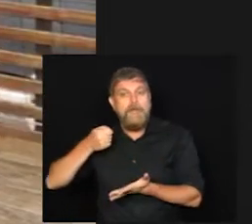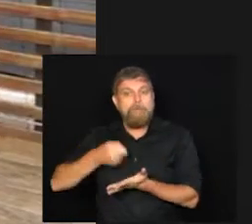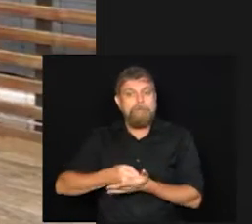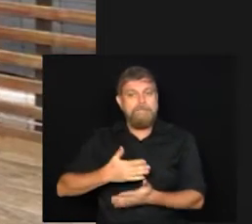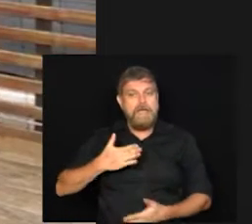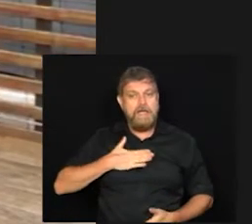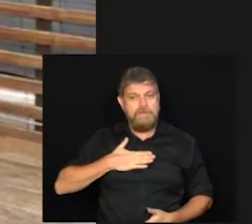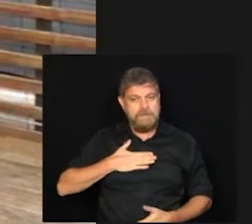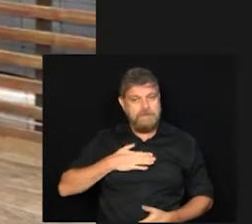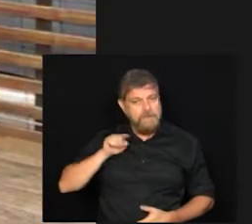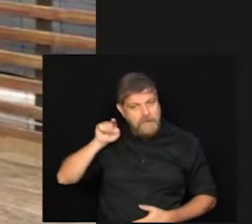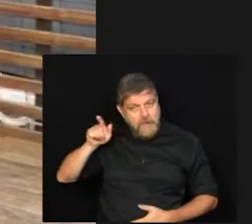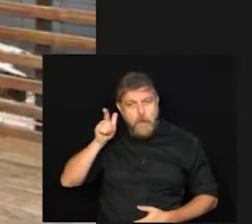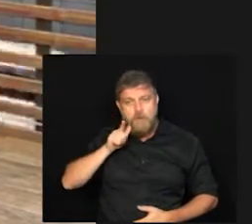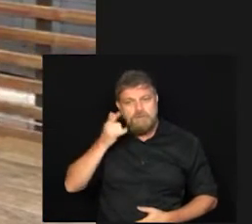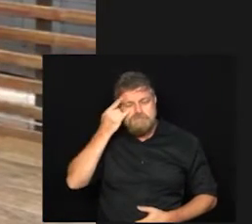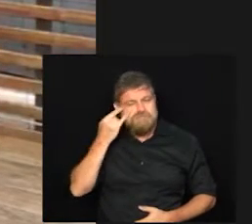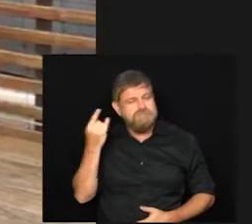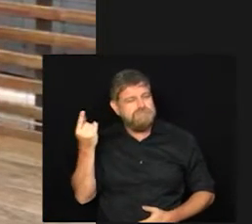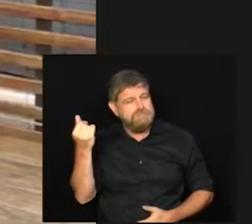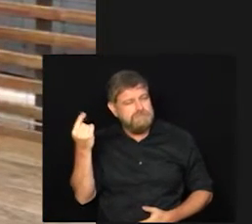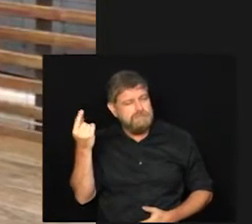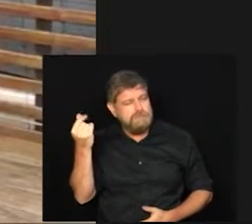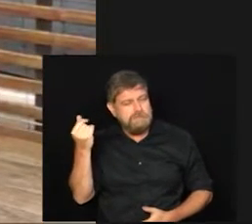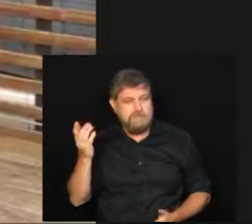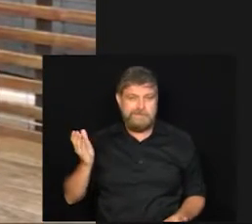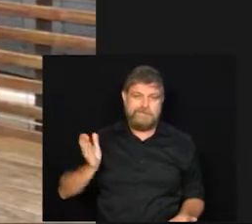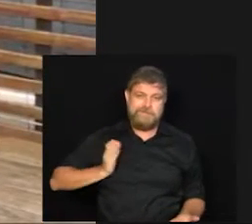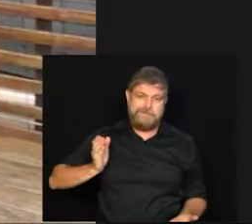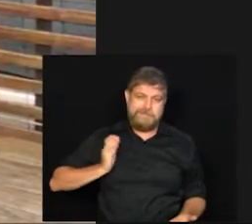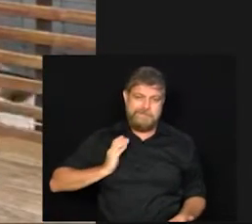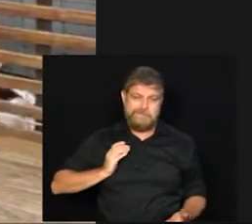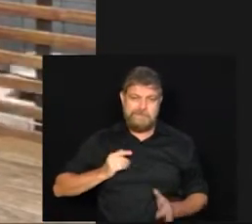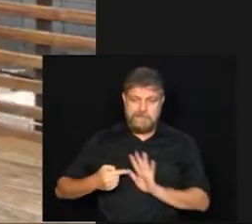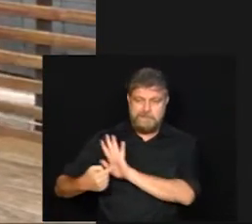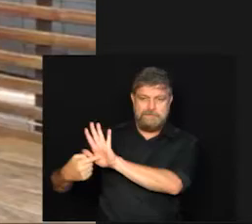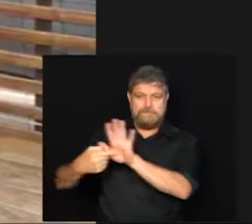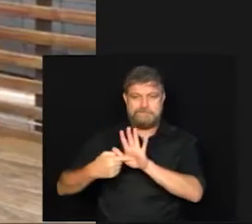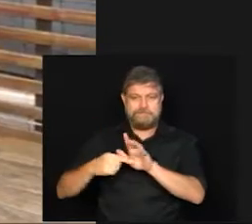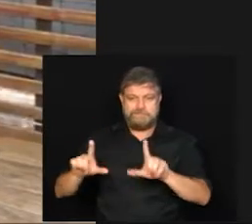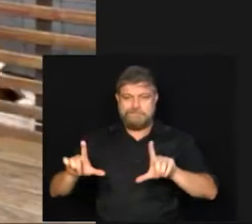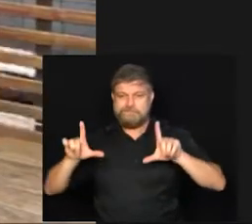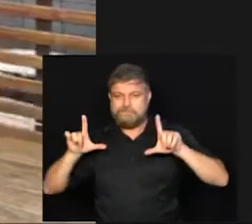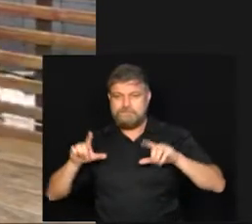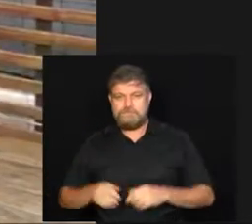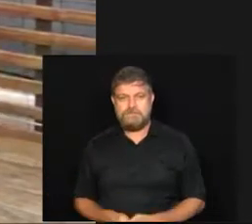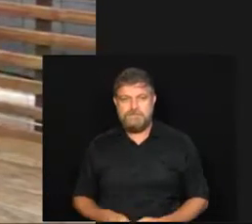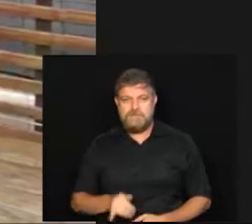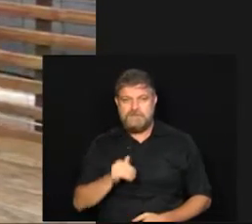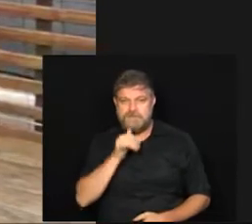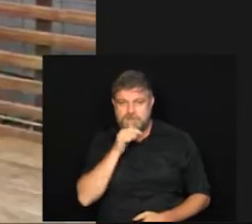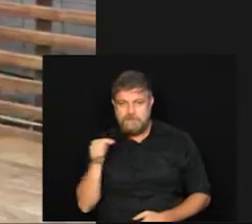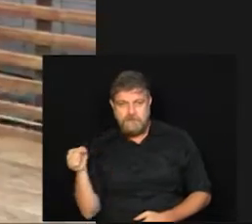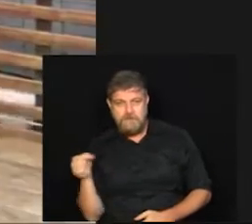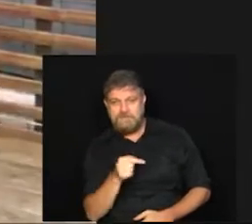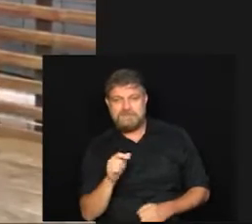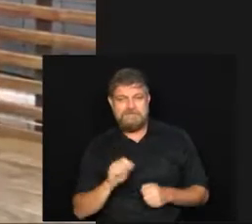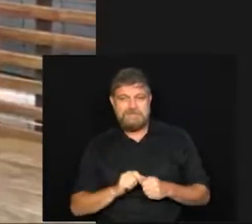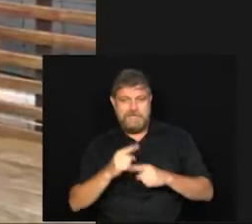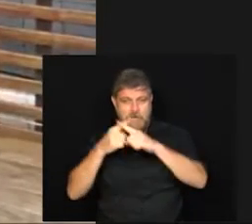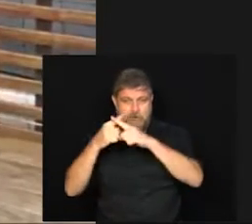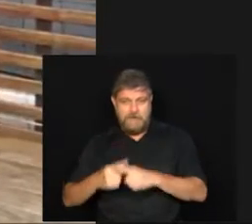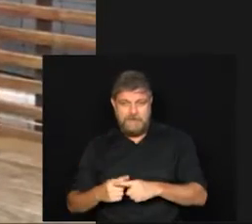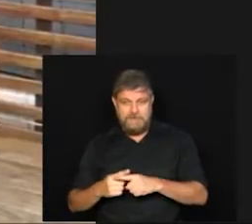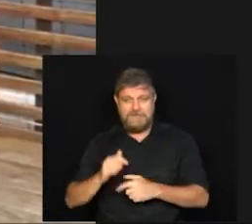ter o retorno que eles querem, né, cara, em termos de exposição. É a mesma coisa, você vai fazer um campeonato